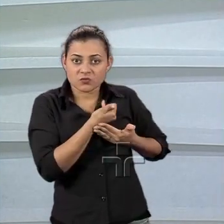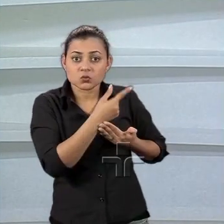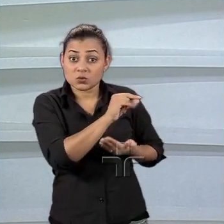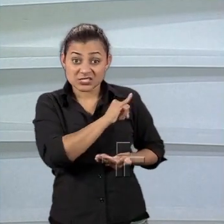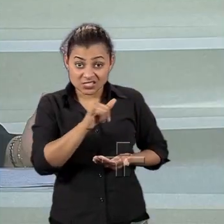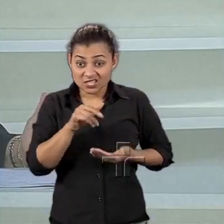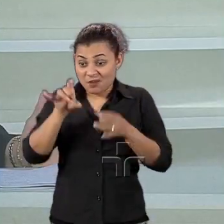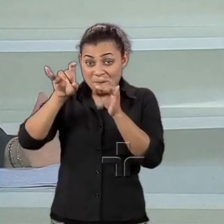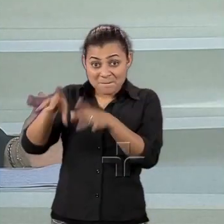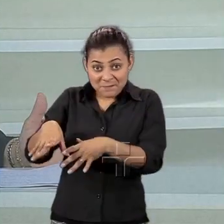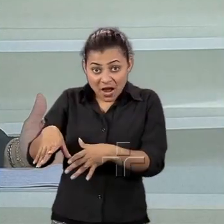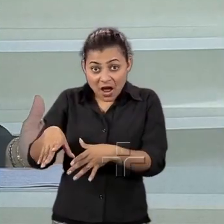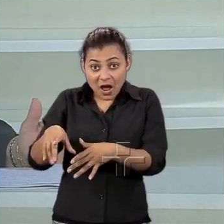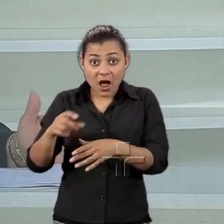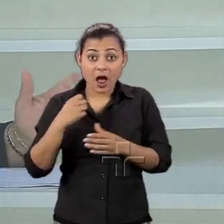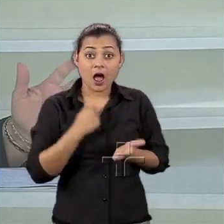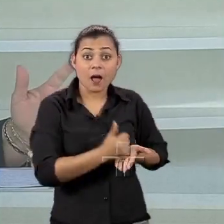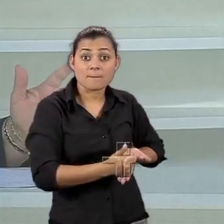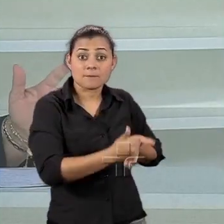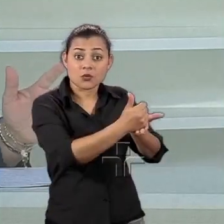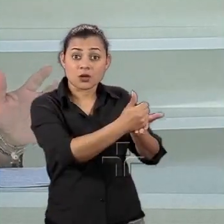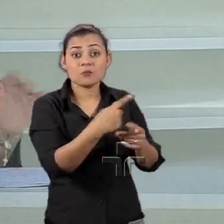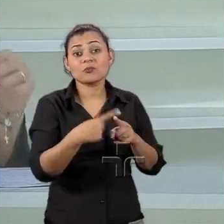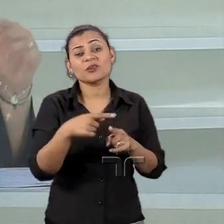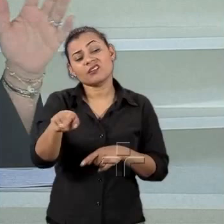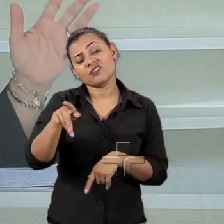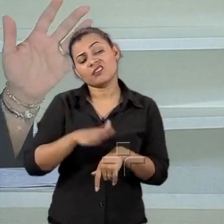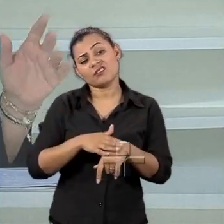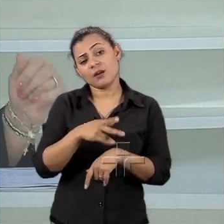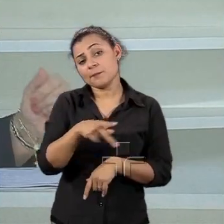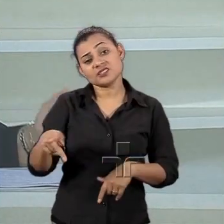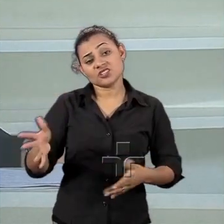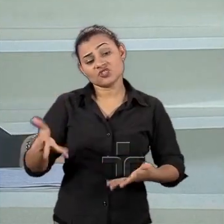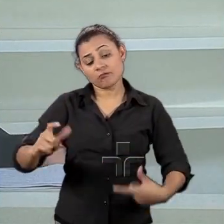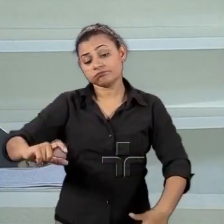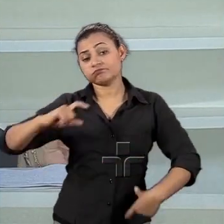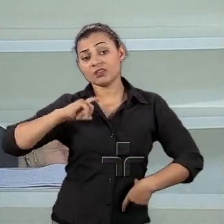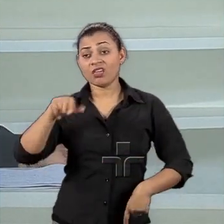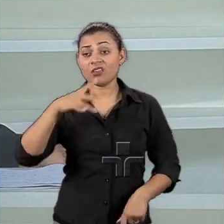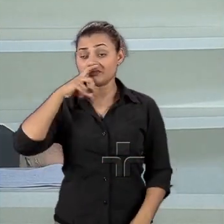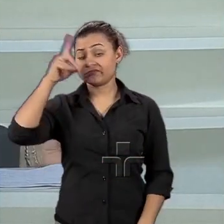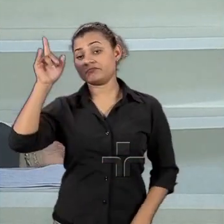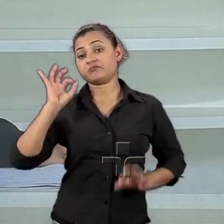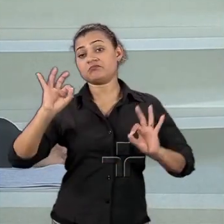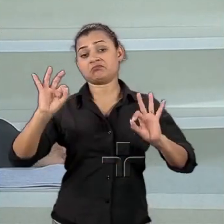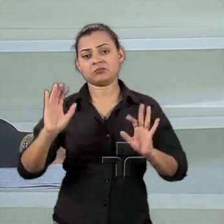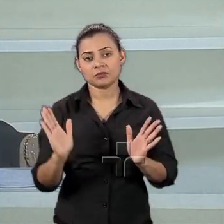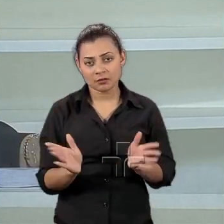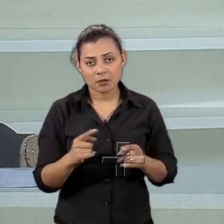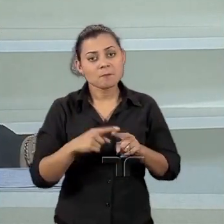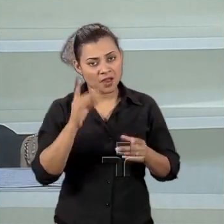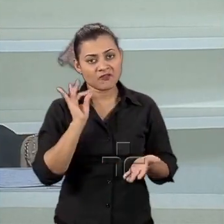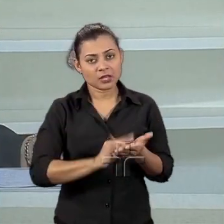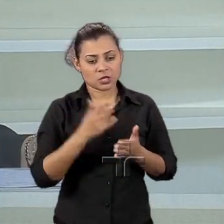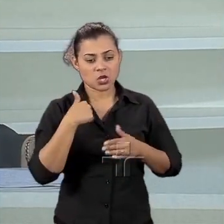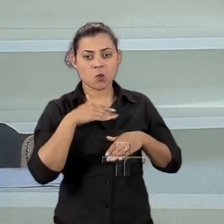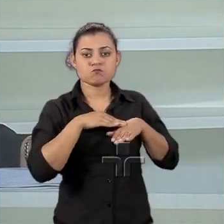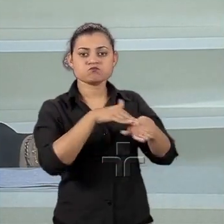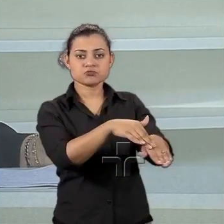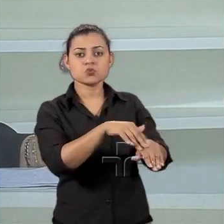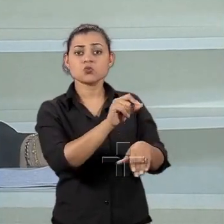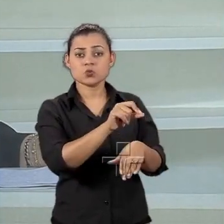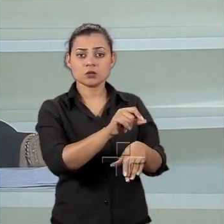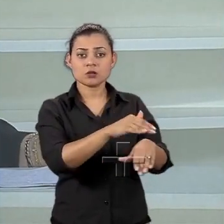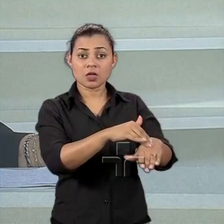Dilma e o apoiasse, ele pode me desmentir que ele é presidente da República e se acha muita coisa, mas ele me garantiu que